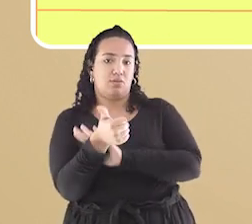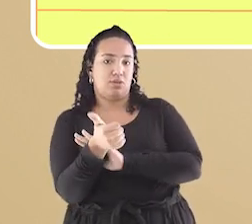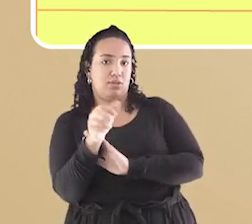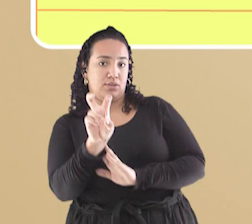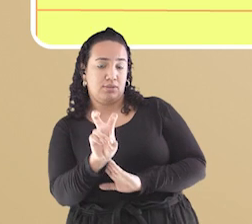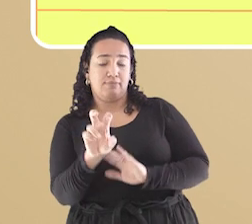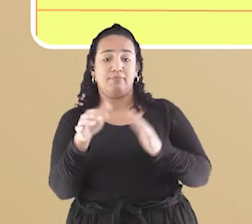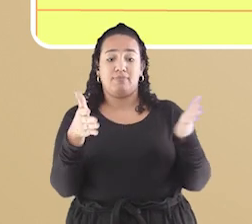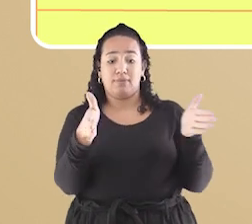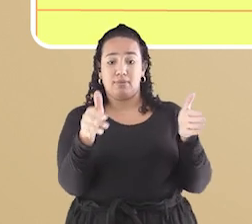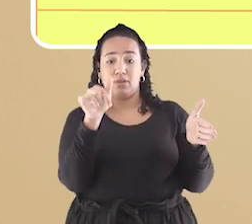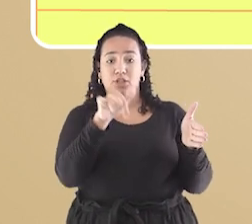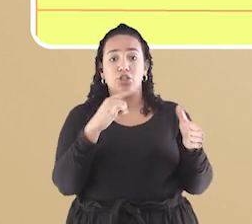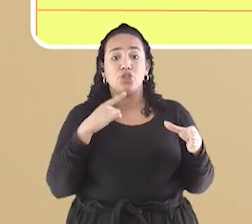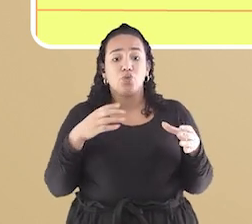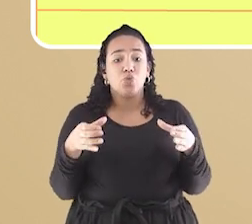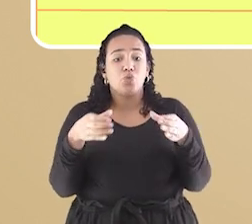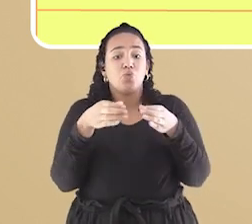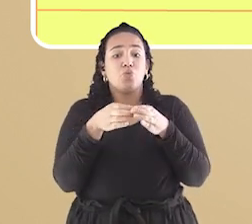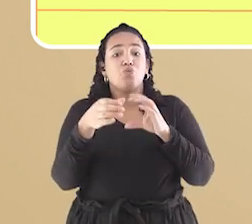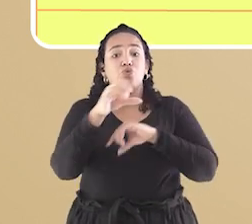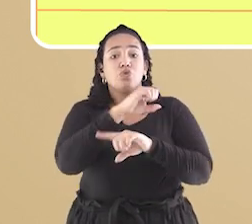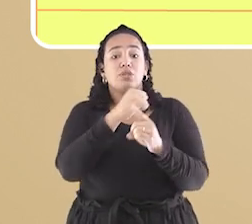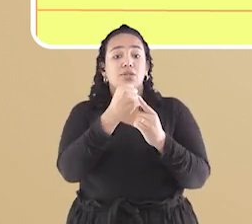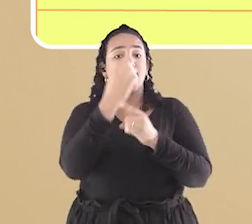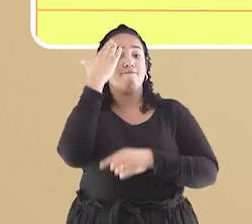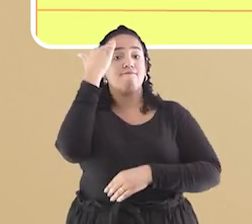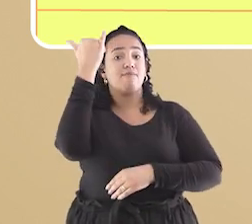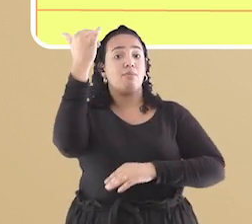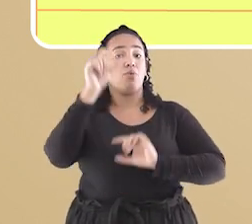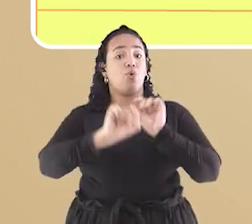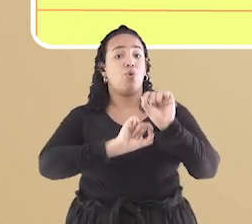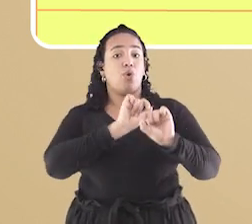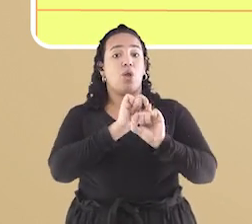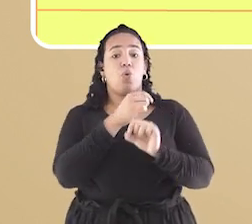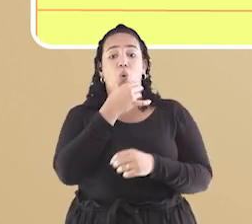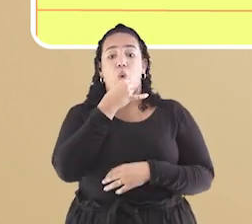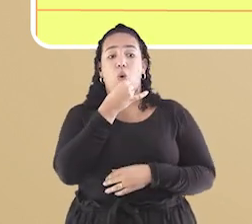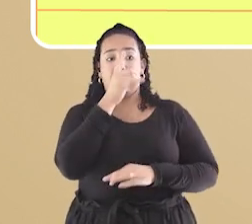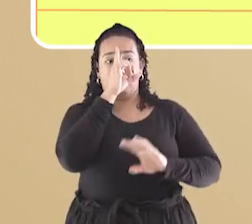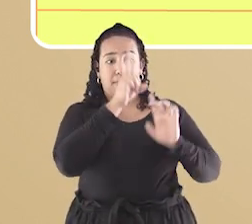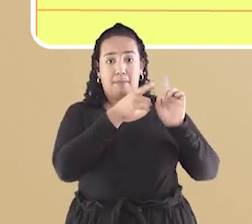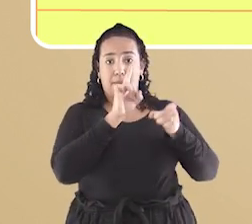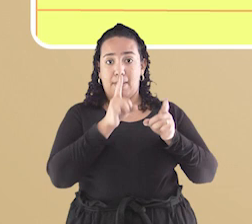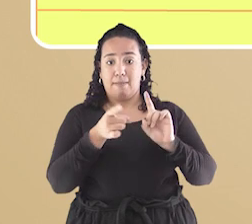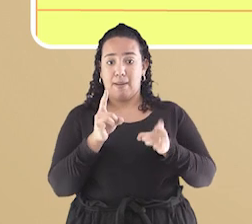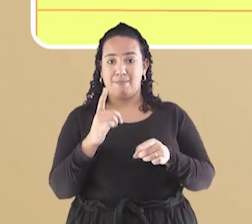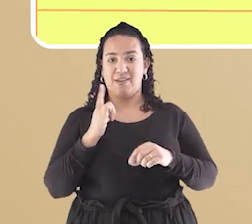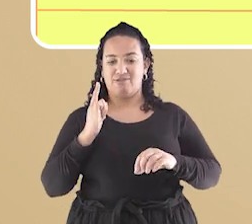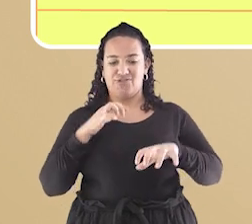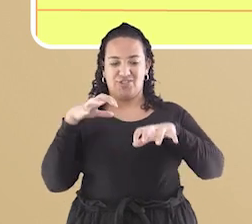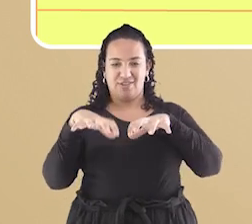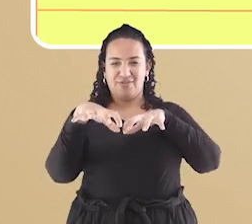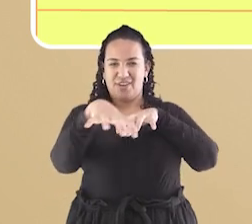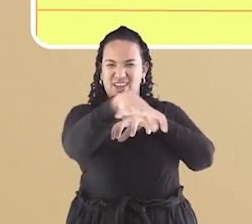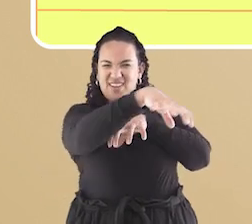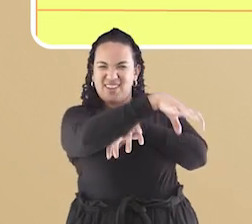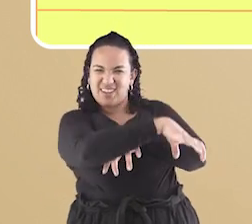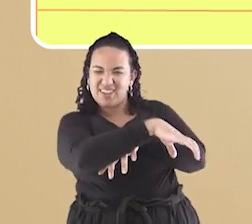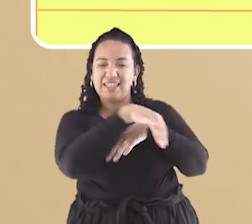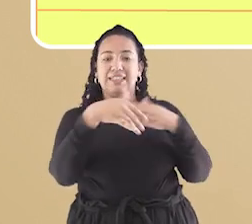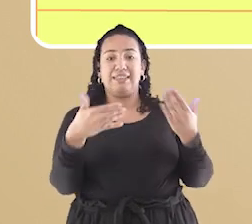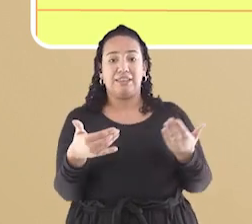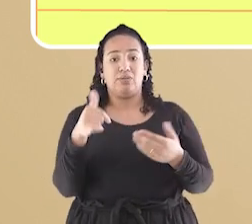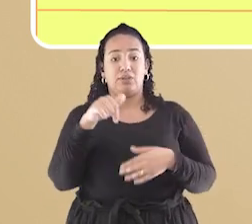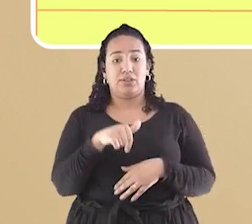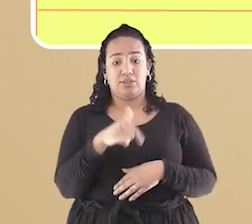um grupo social se destacava: senhores feudais. Eles eram os proprietários de terra, os feudos. E por conta do grande número de